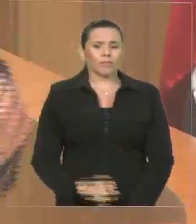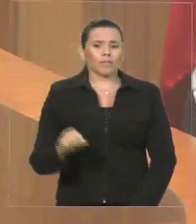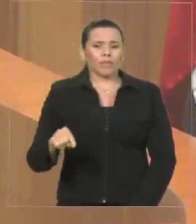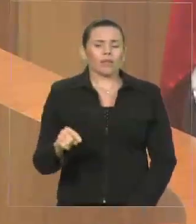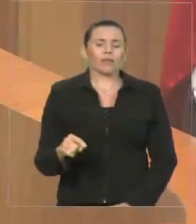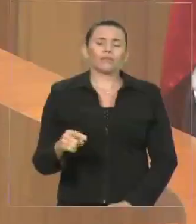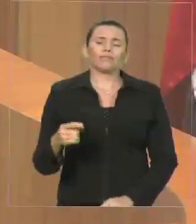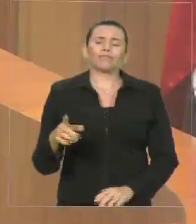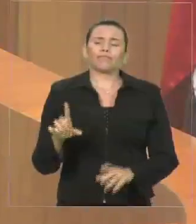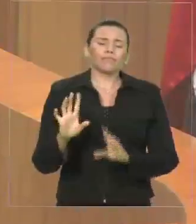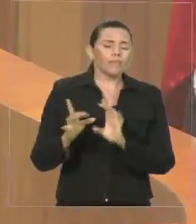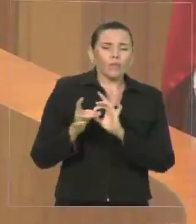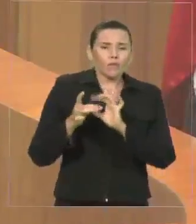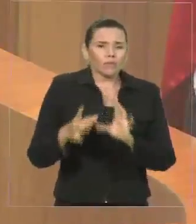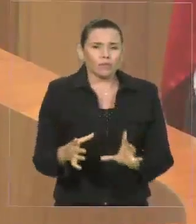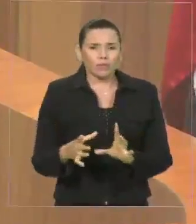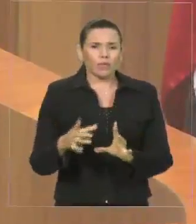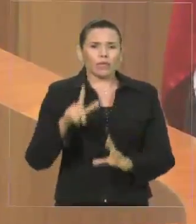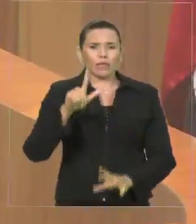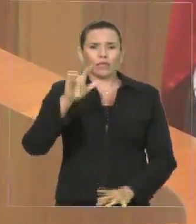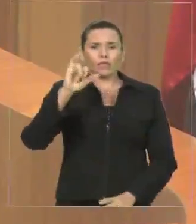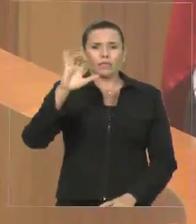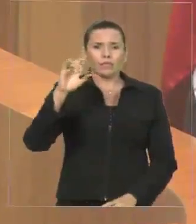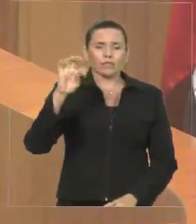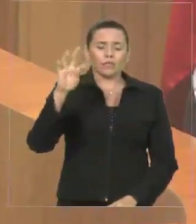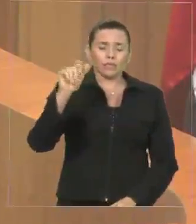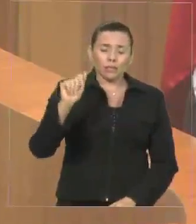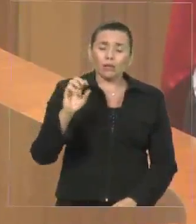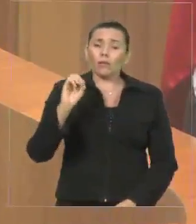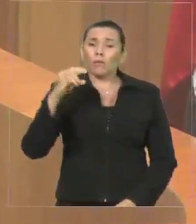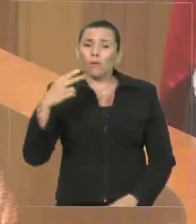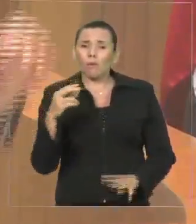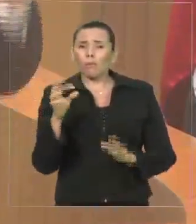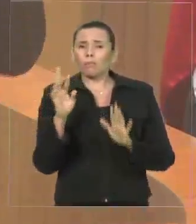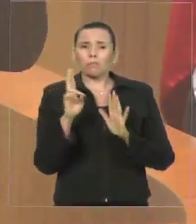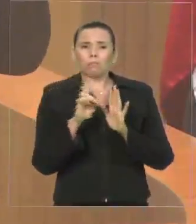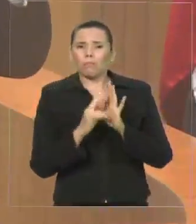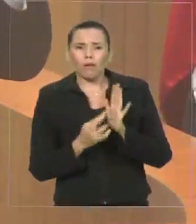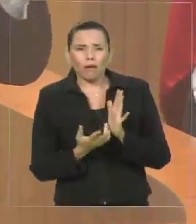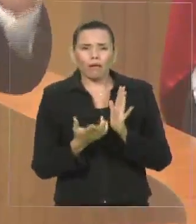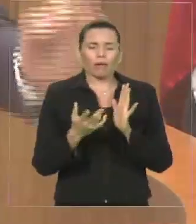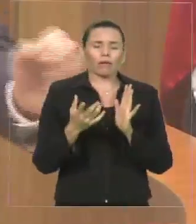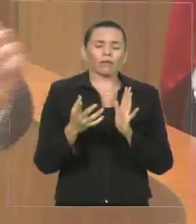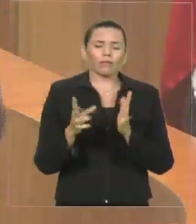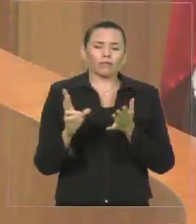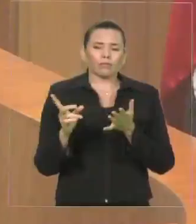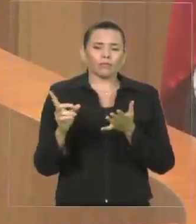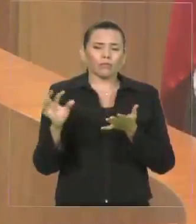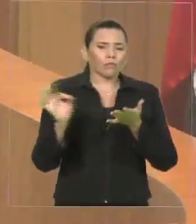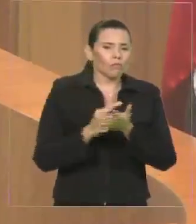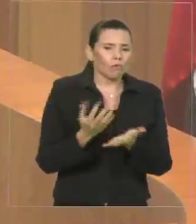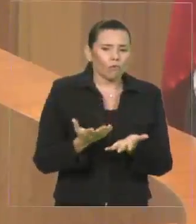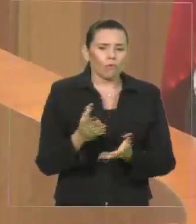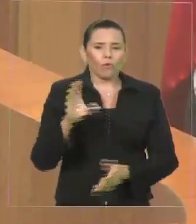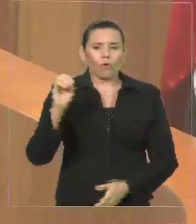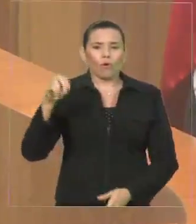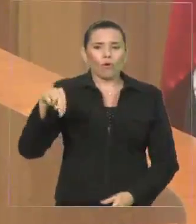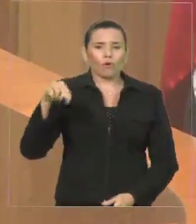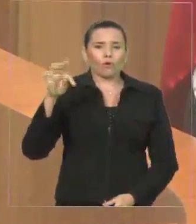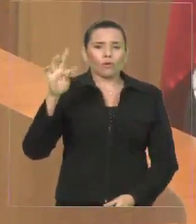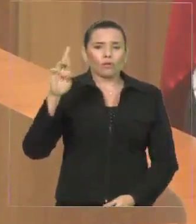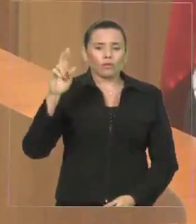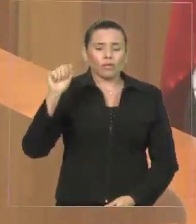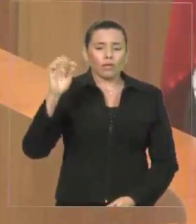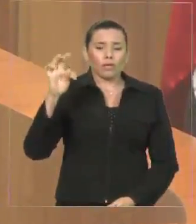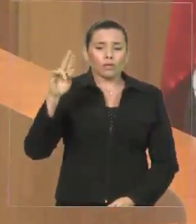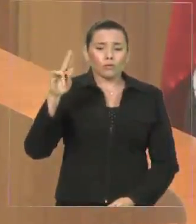dispensa de licitação, inexigibilidade ou sem regular cobertura contratual, o cuidado que você tem que ter ao analisar aquela despesa